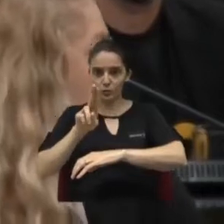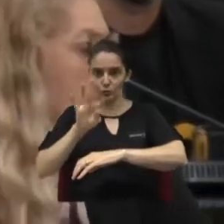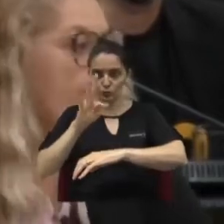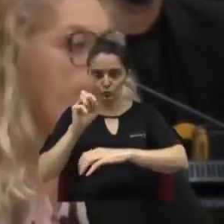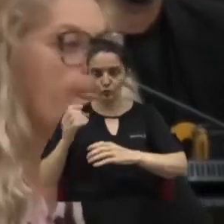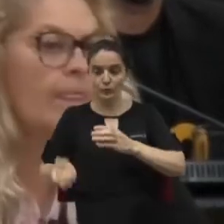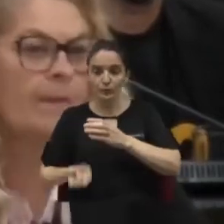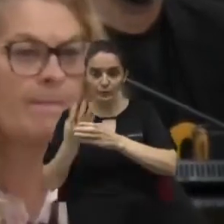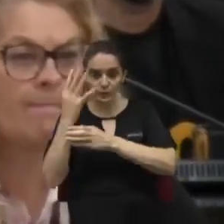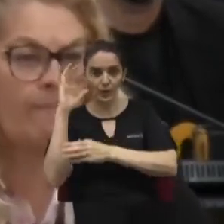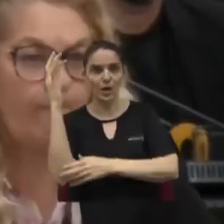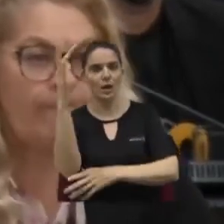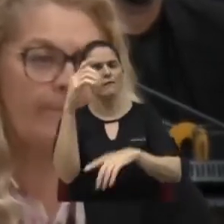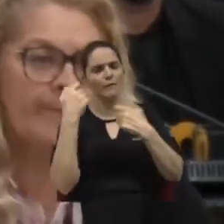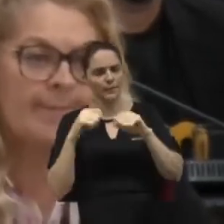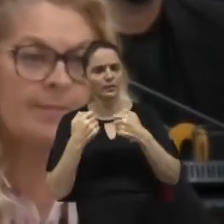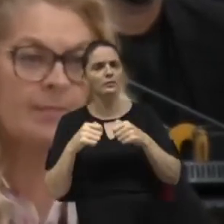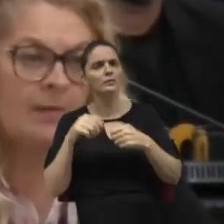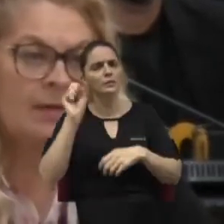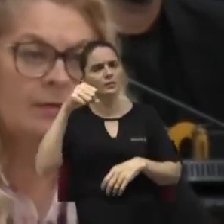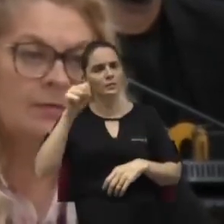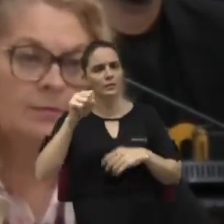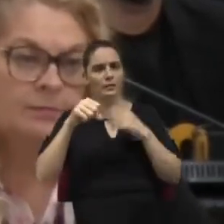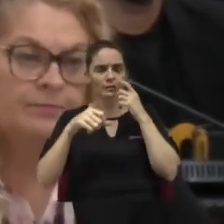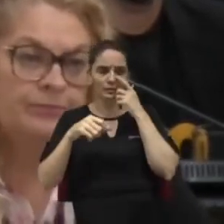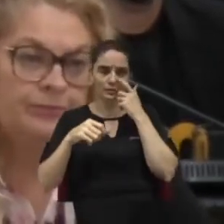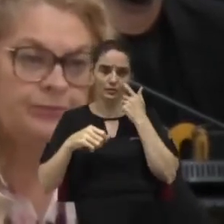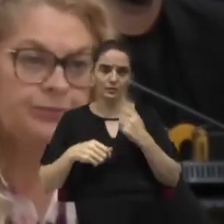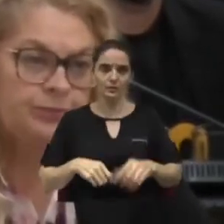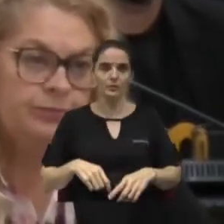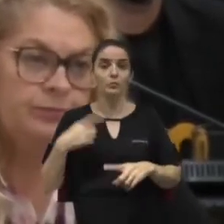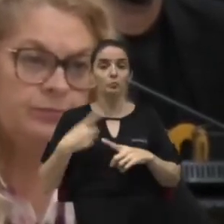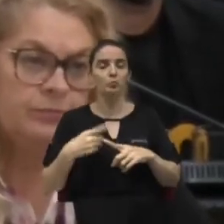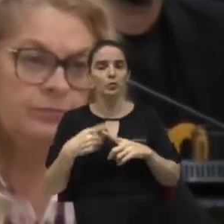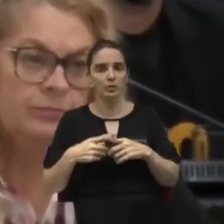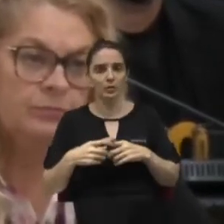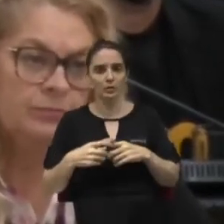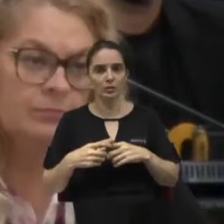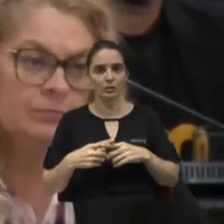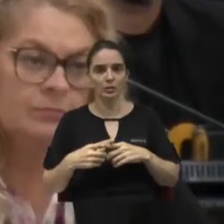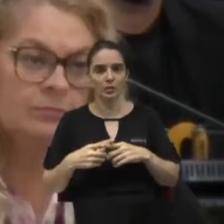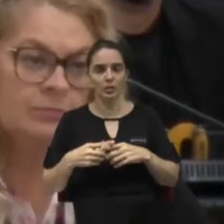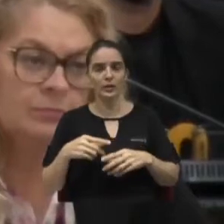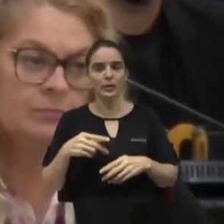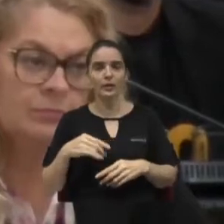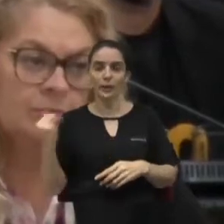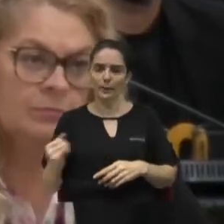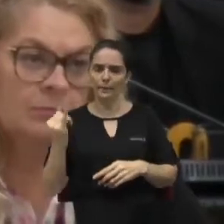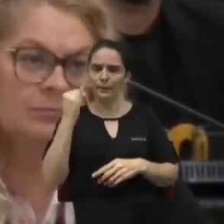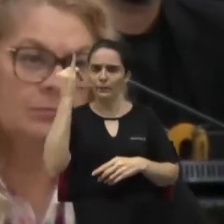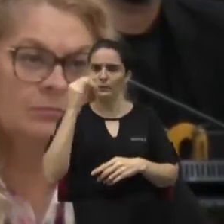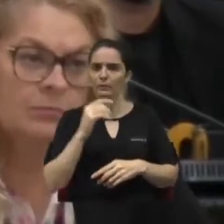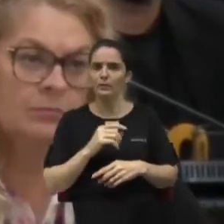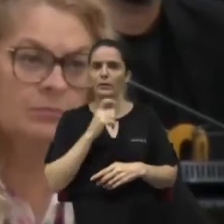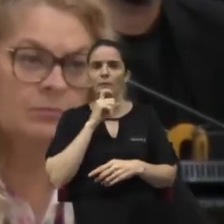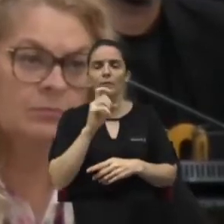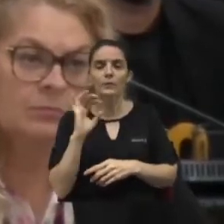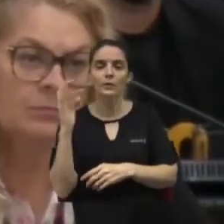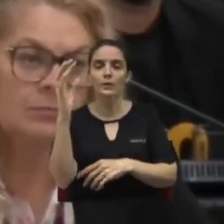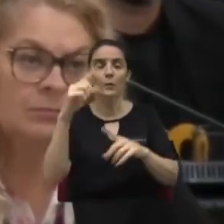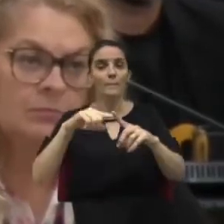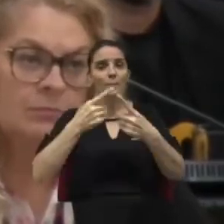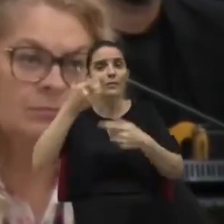plantadas, porque o meio ambiente tem a sua obrigação em manter a área verde da cidade, mas tem que ser em outros